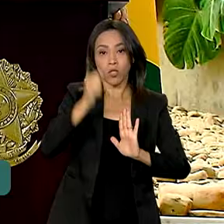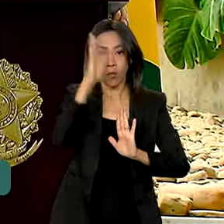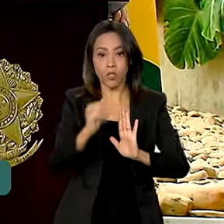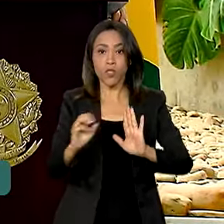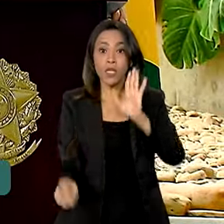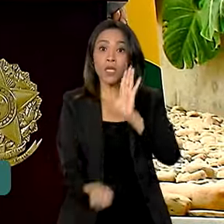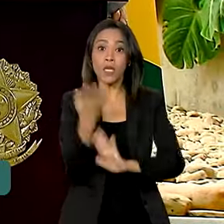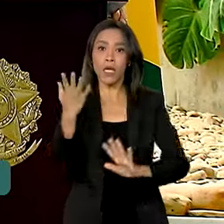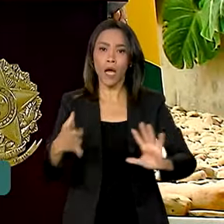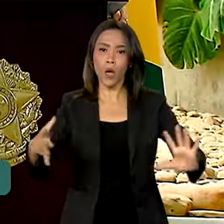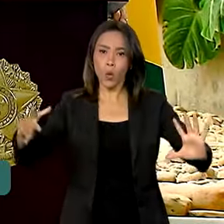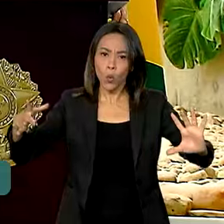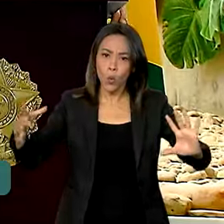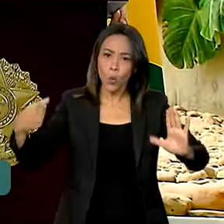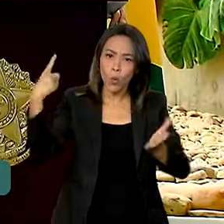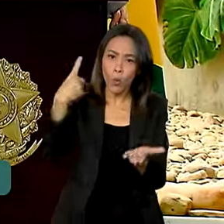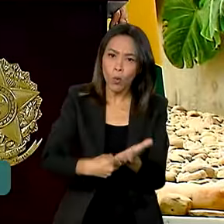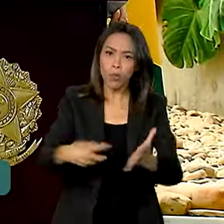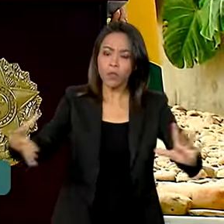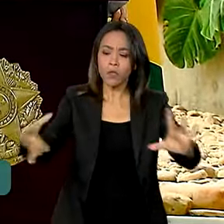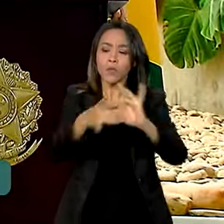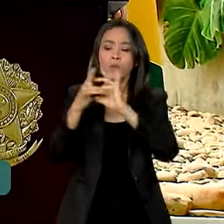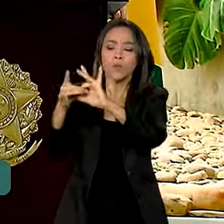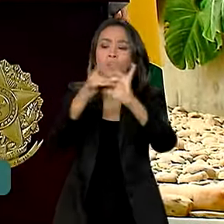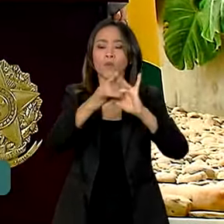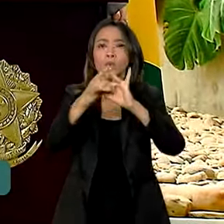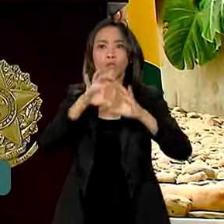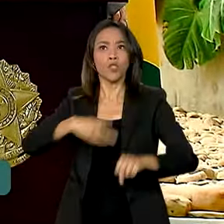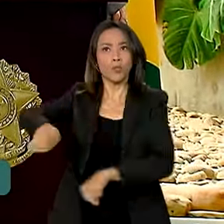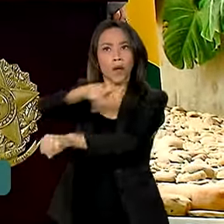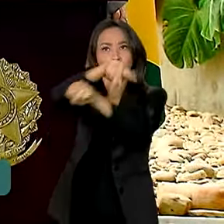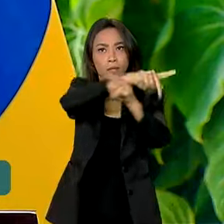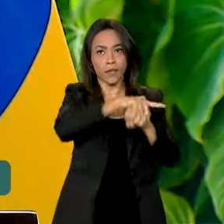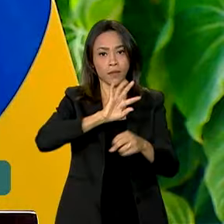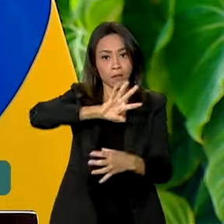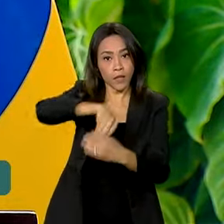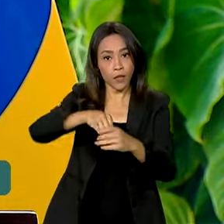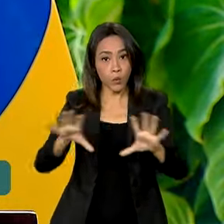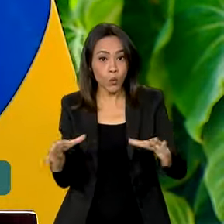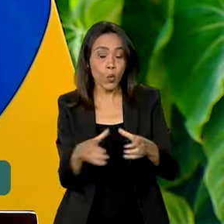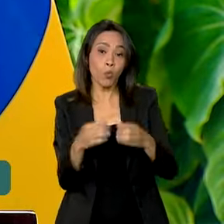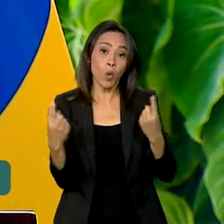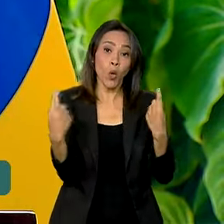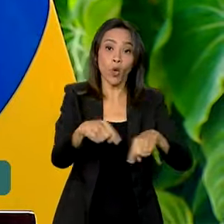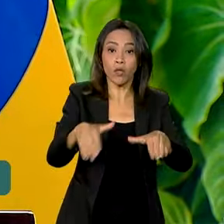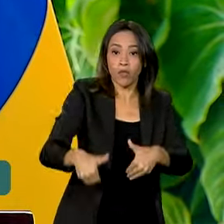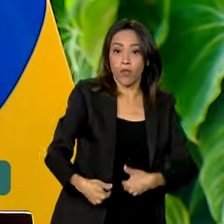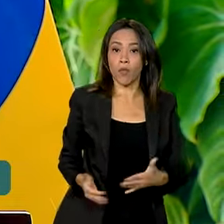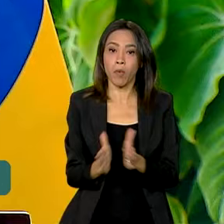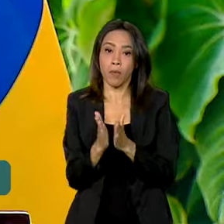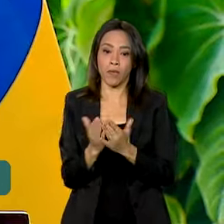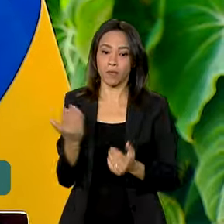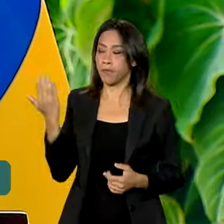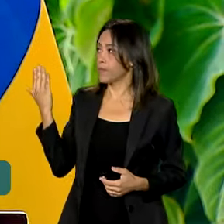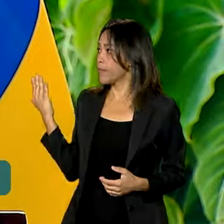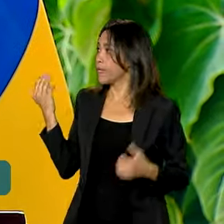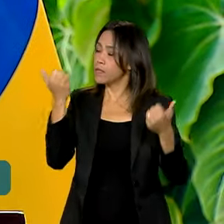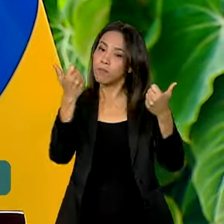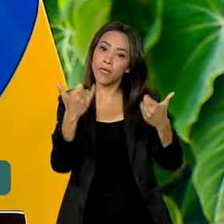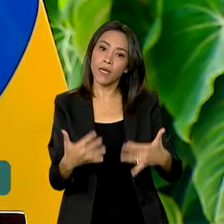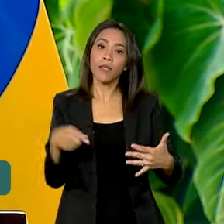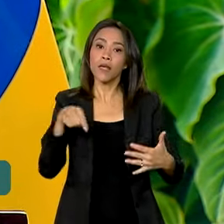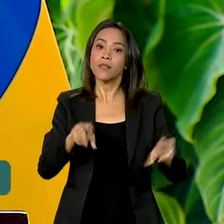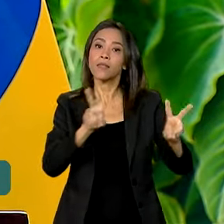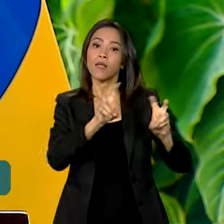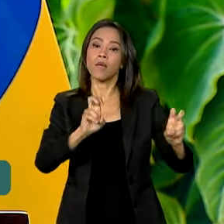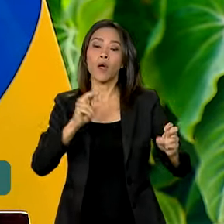global contra a fome e a pobreza no âmbito do grupo. Aliança Global contra a Fome e a Pobreza será um outro